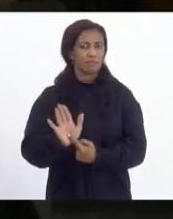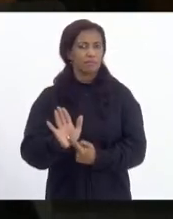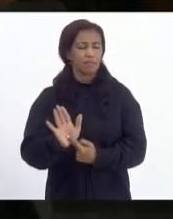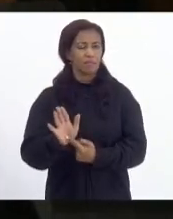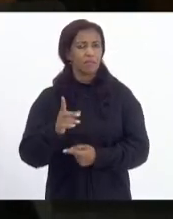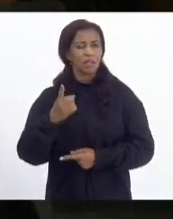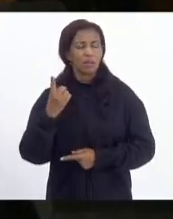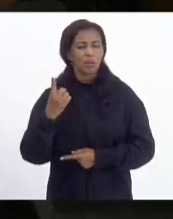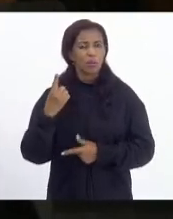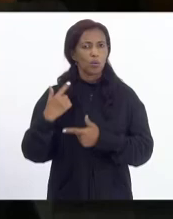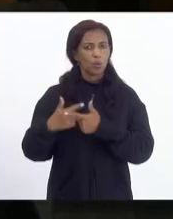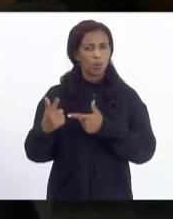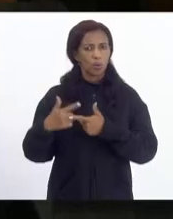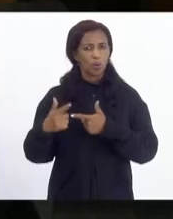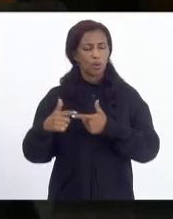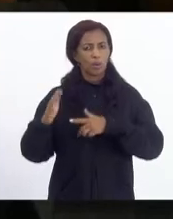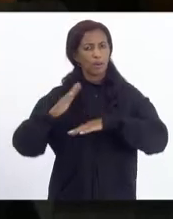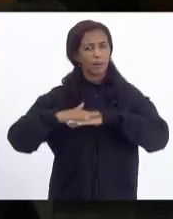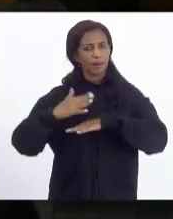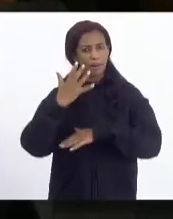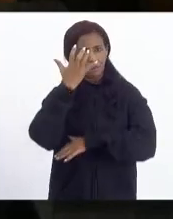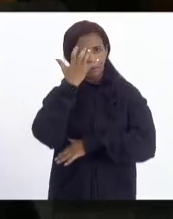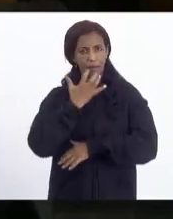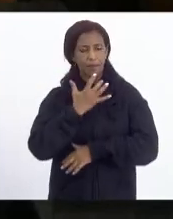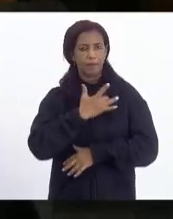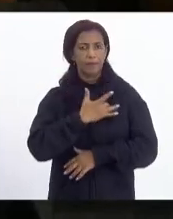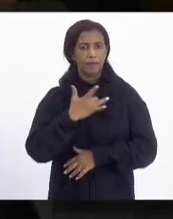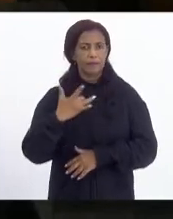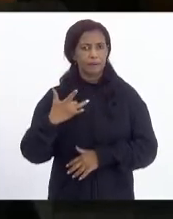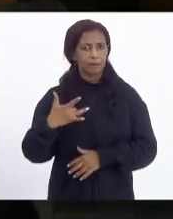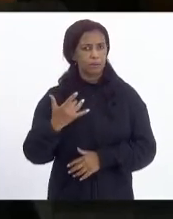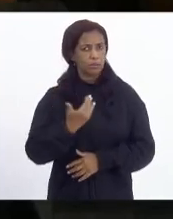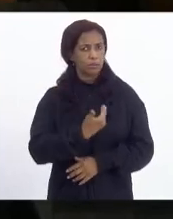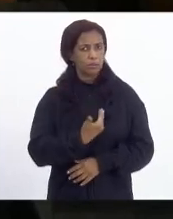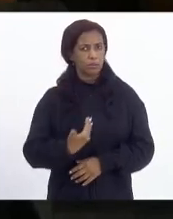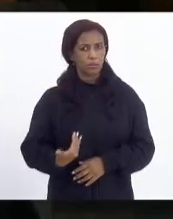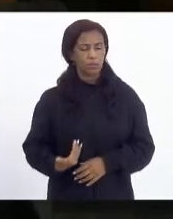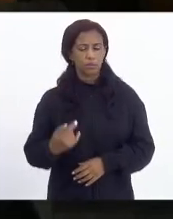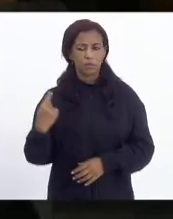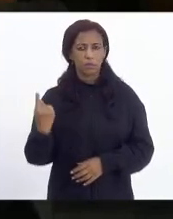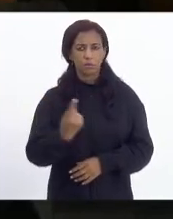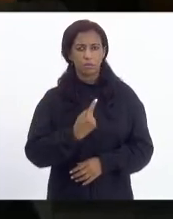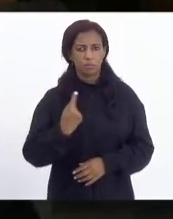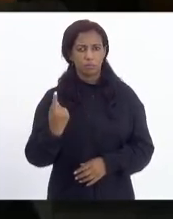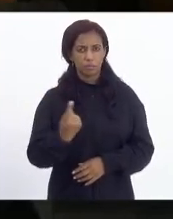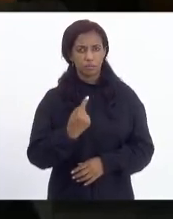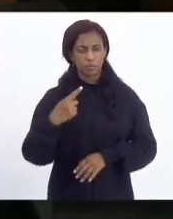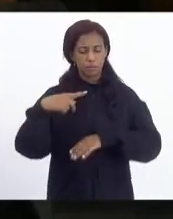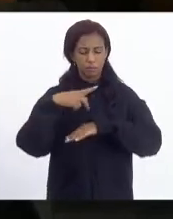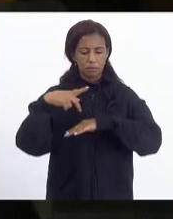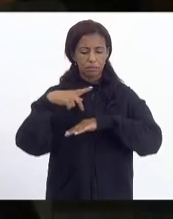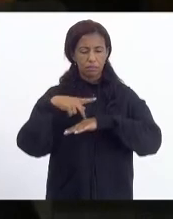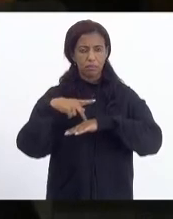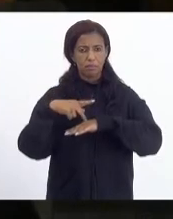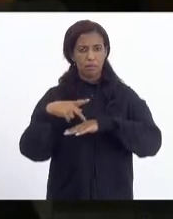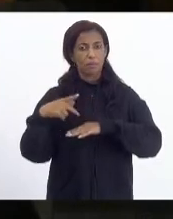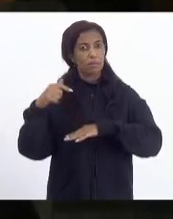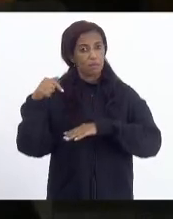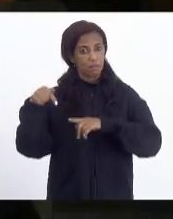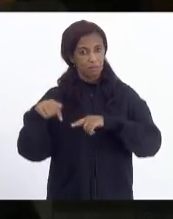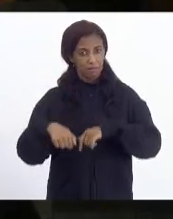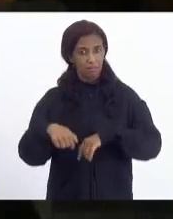um dos graves problemas de saúde pública do nosso país em especial do Estado do Rio de